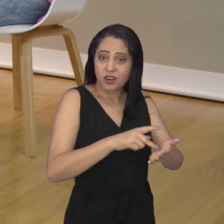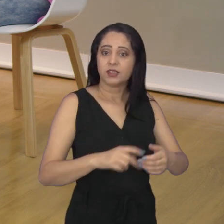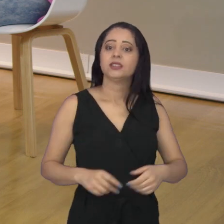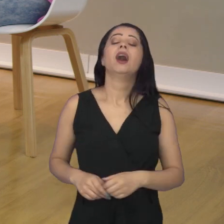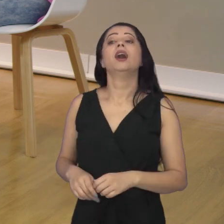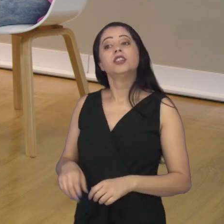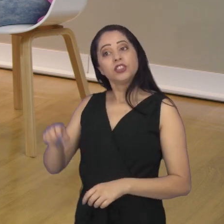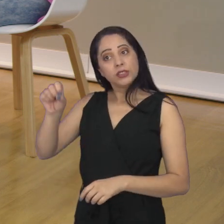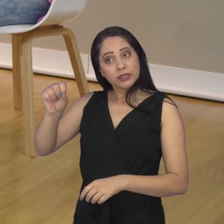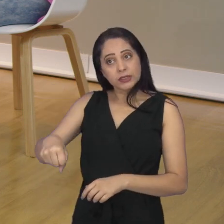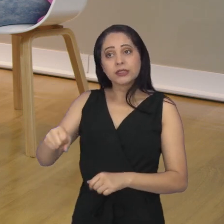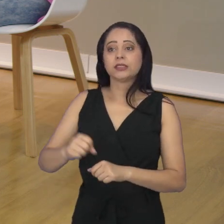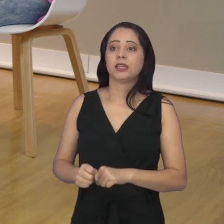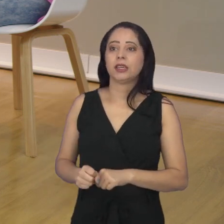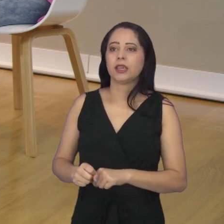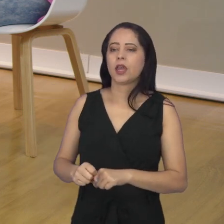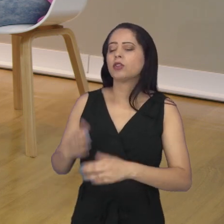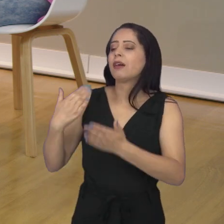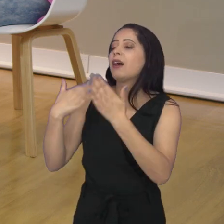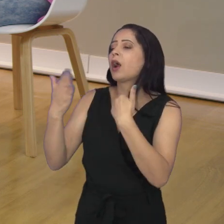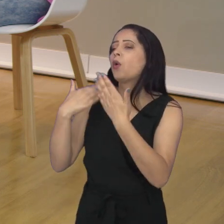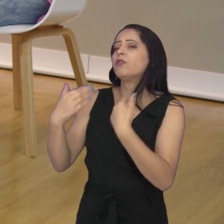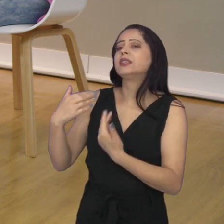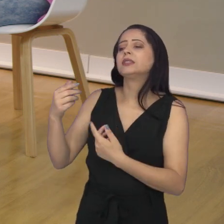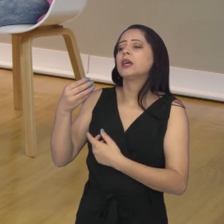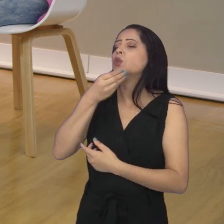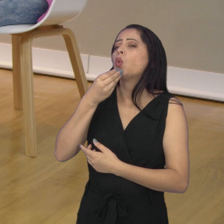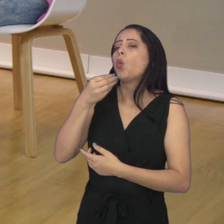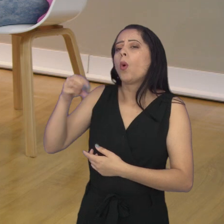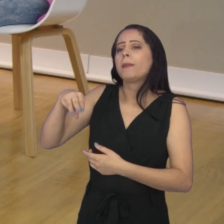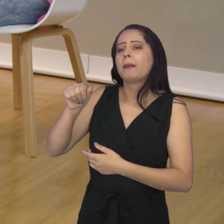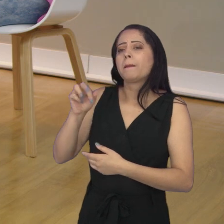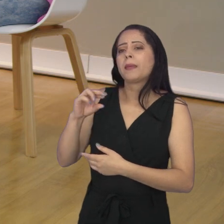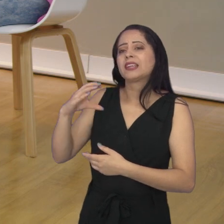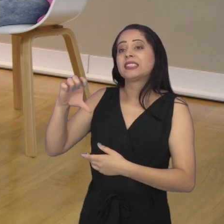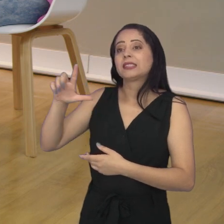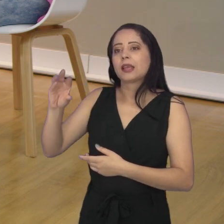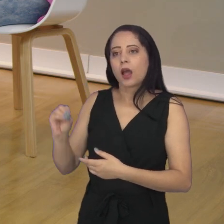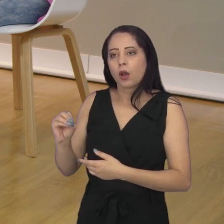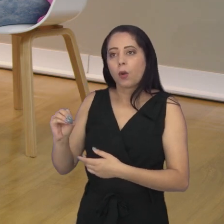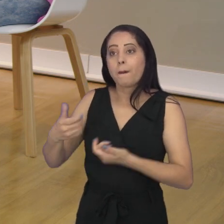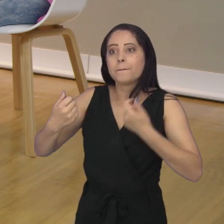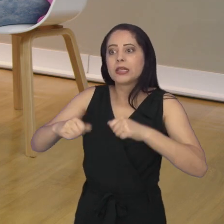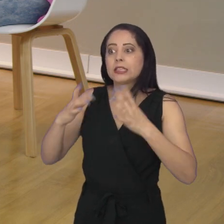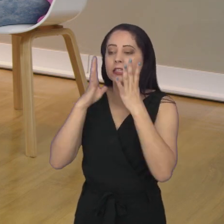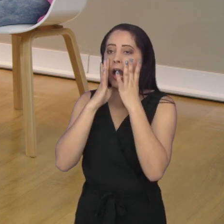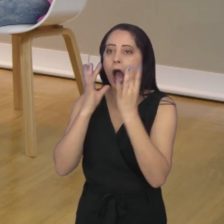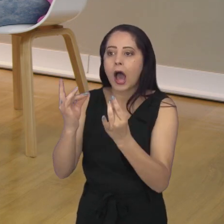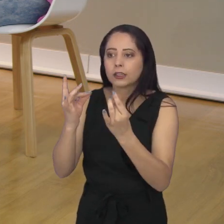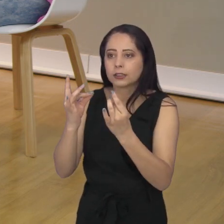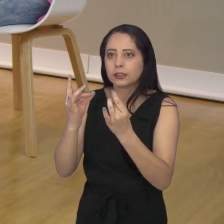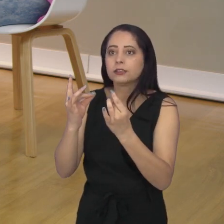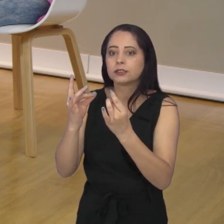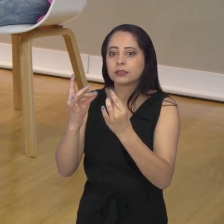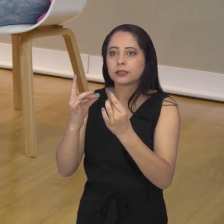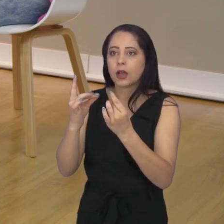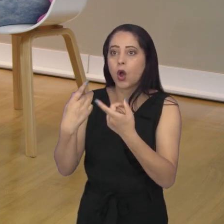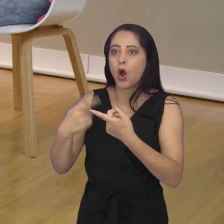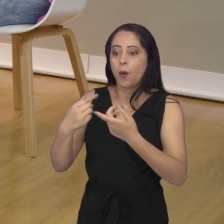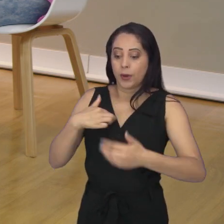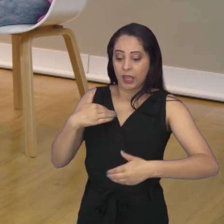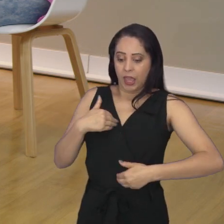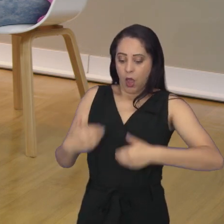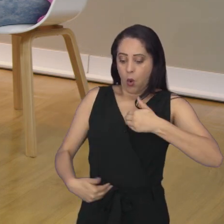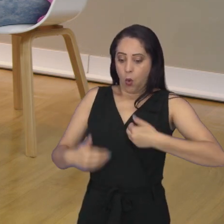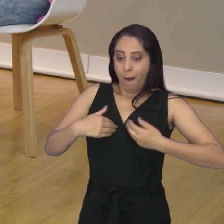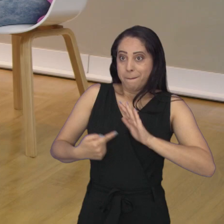Inclusive, estava conversando com o Marcelo aqui antes sobre isso. Então, a gente tem que ficar atento a todos os sinais que o nosso próprio